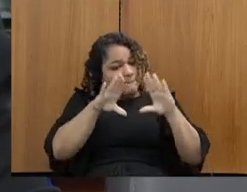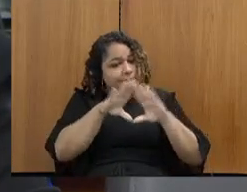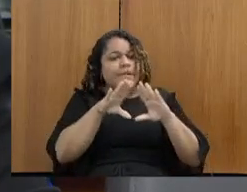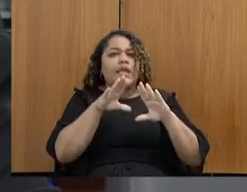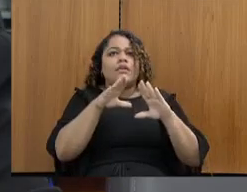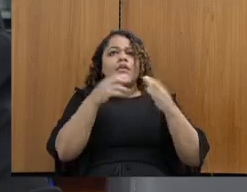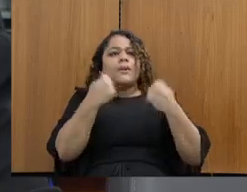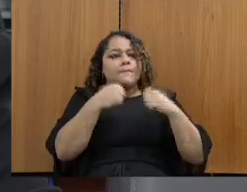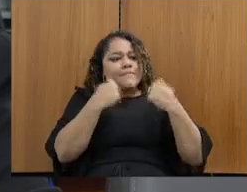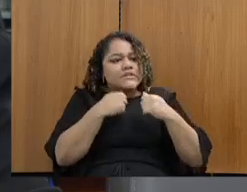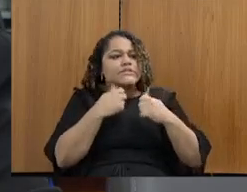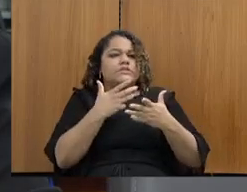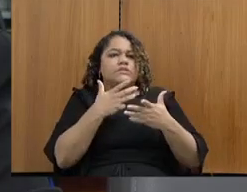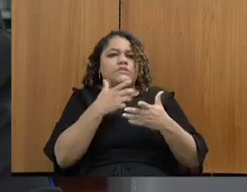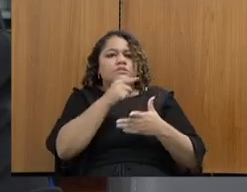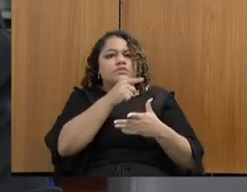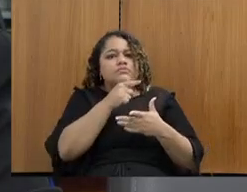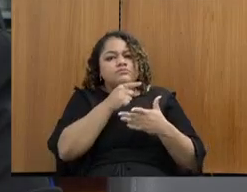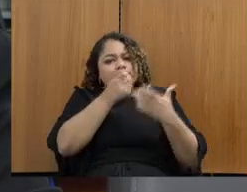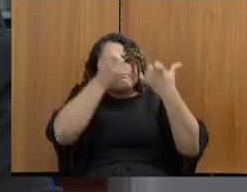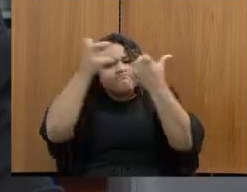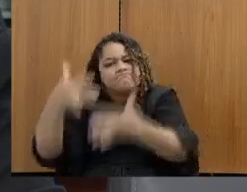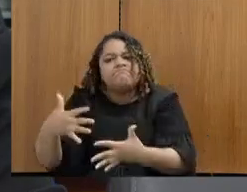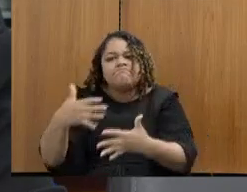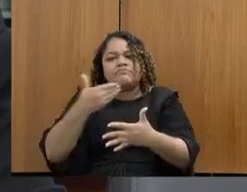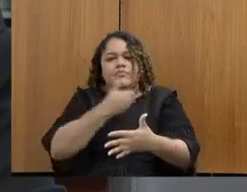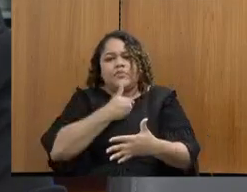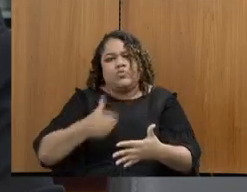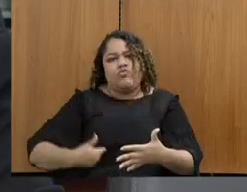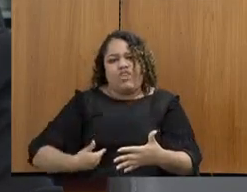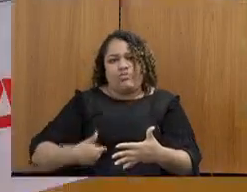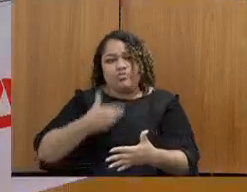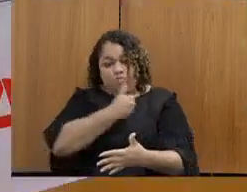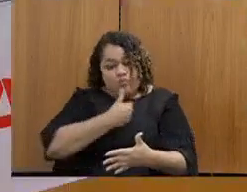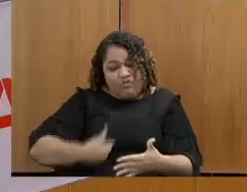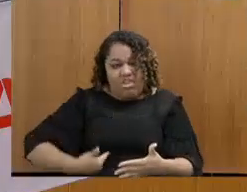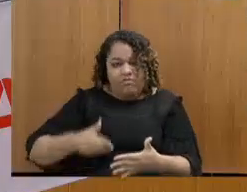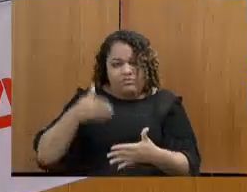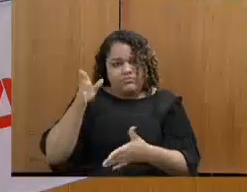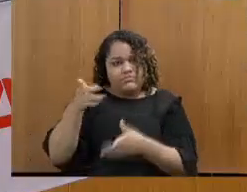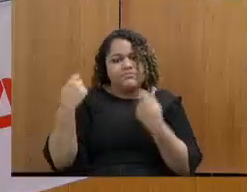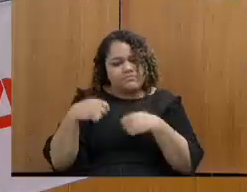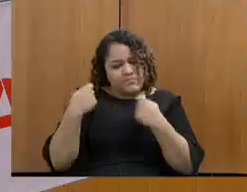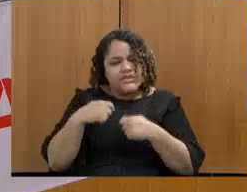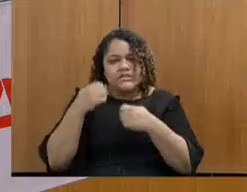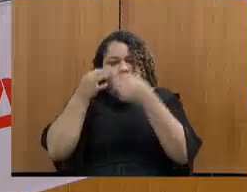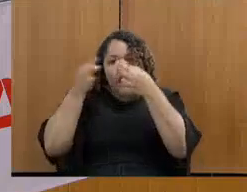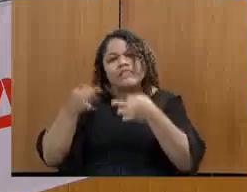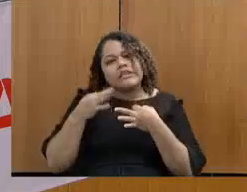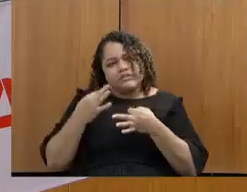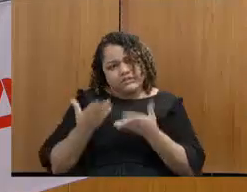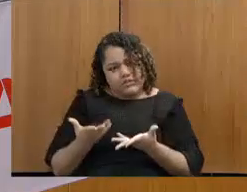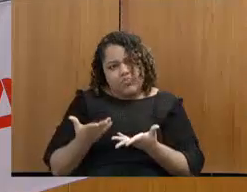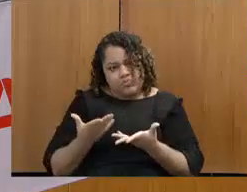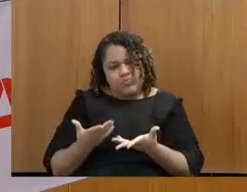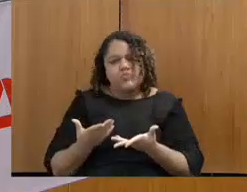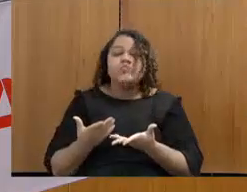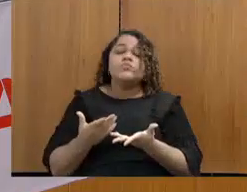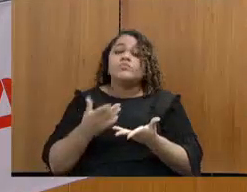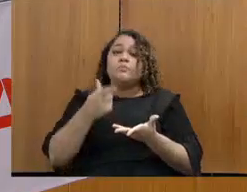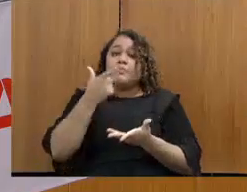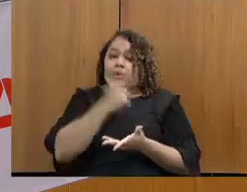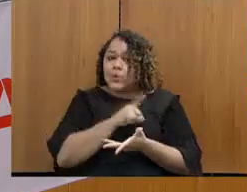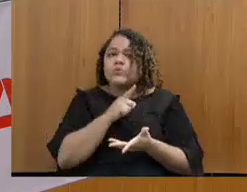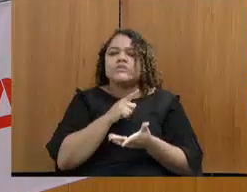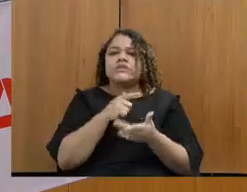ser ouvidos pelo Estado isto eu digo o governo é isso é importante para que esse trabalho